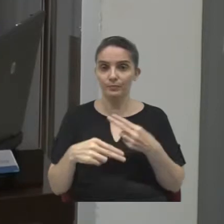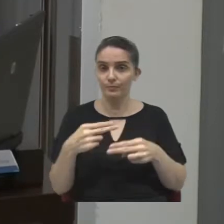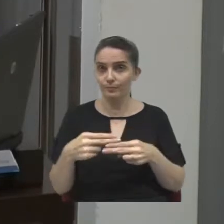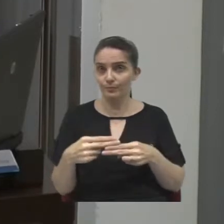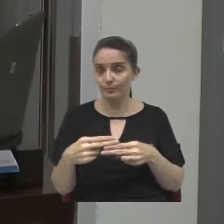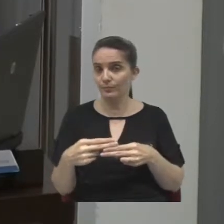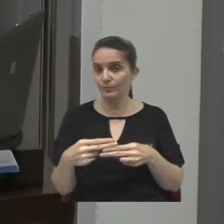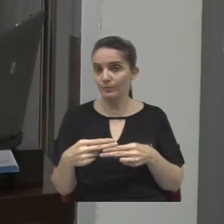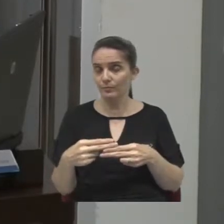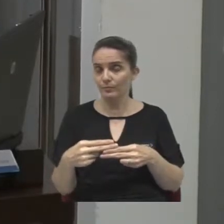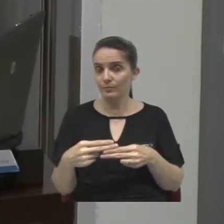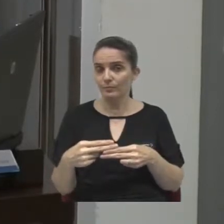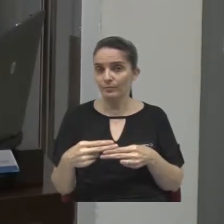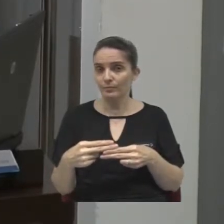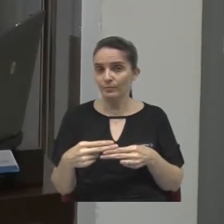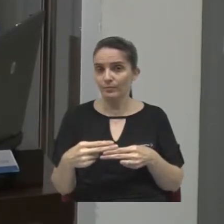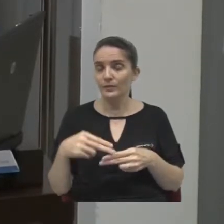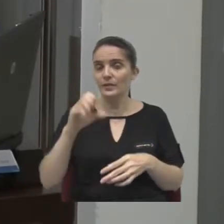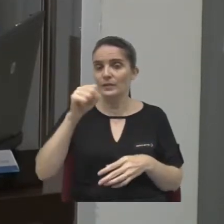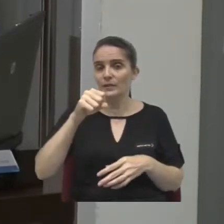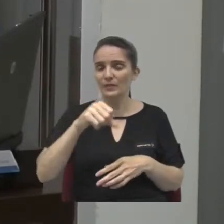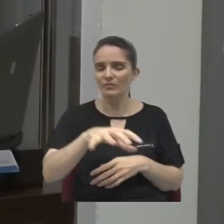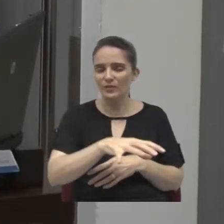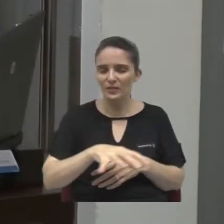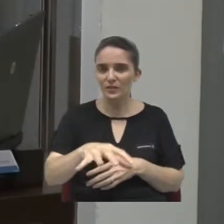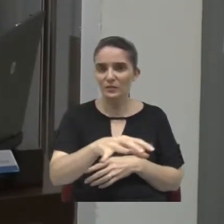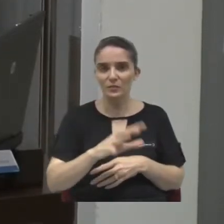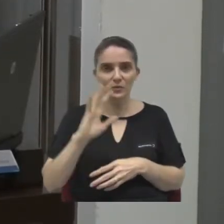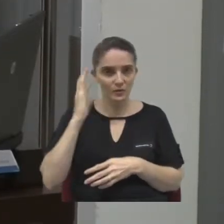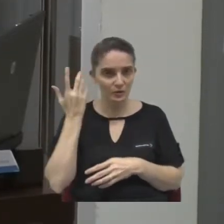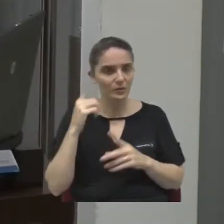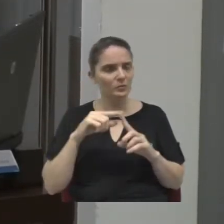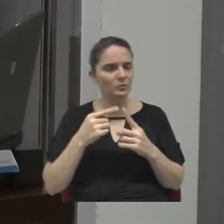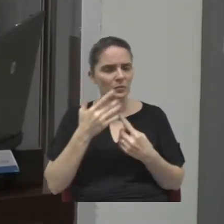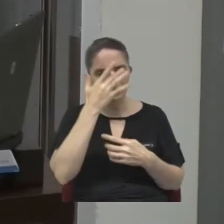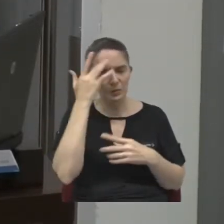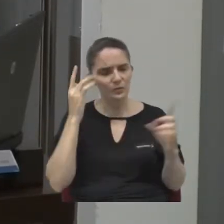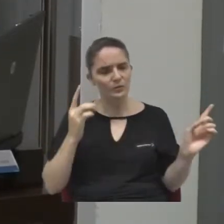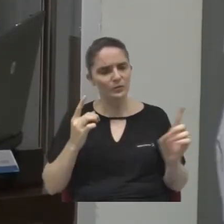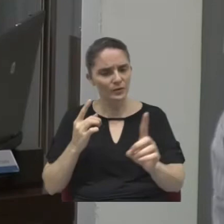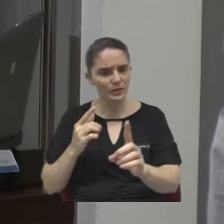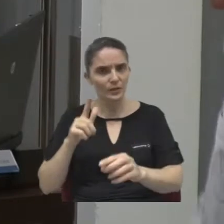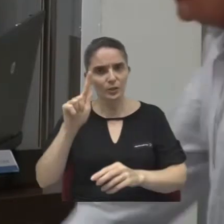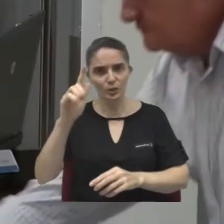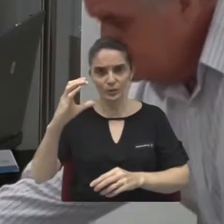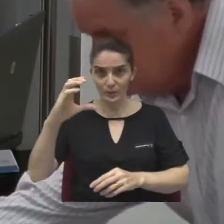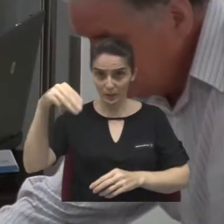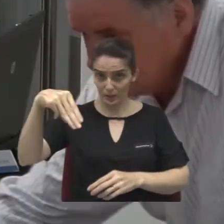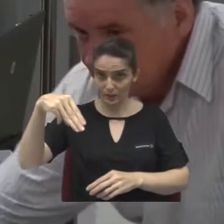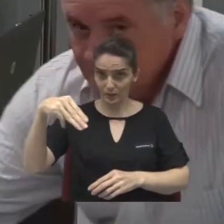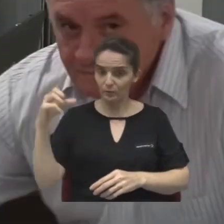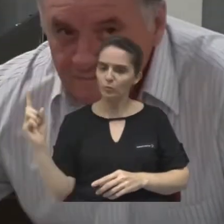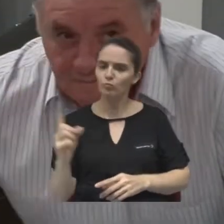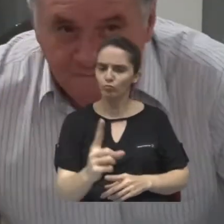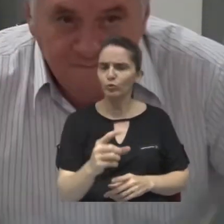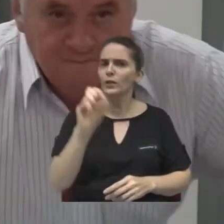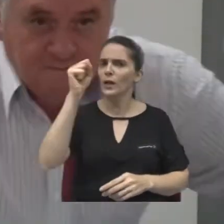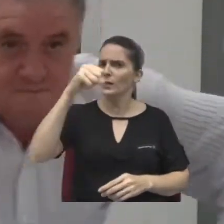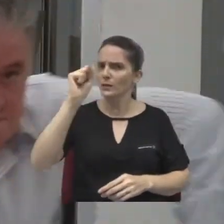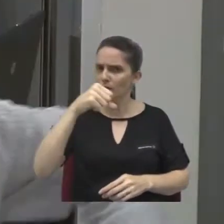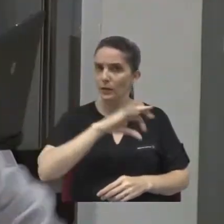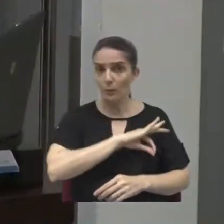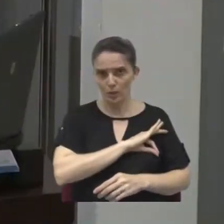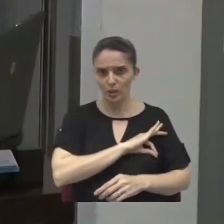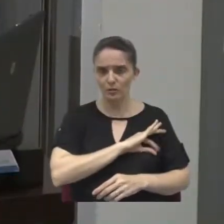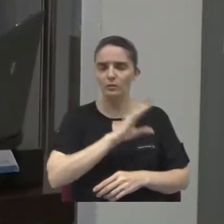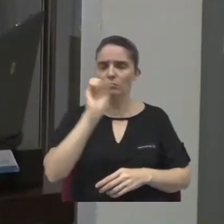que atinge as nossas praças, mas são abordados, a GCM ela faz abordagem, sim, inclusive até